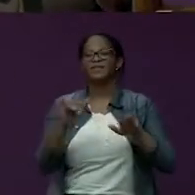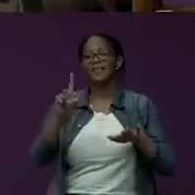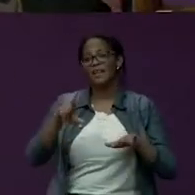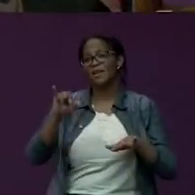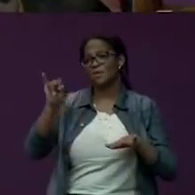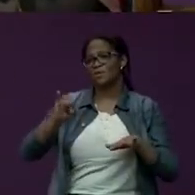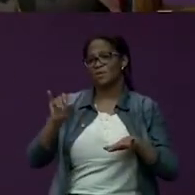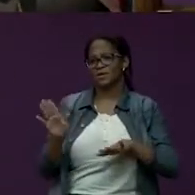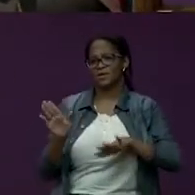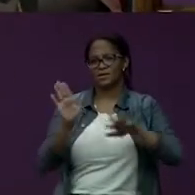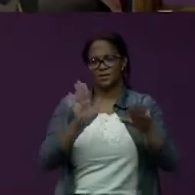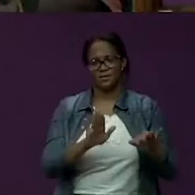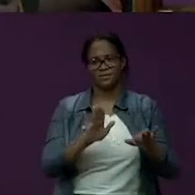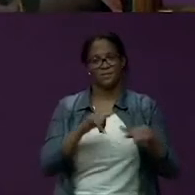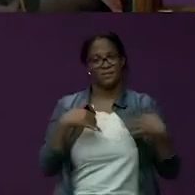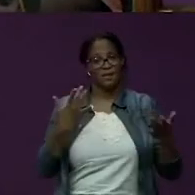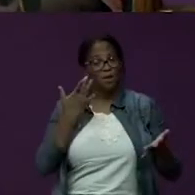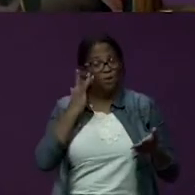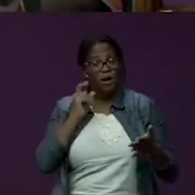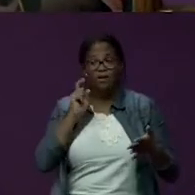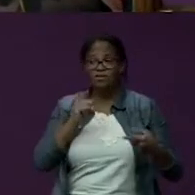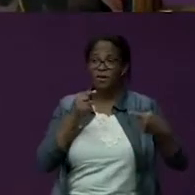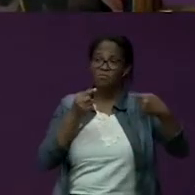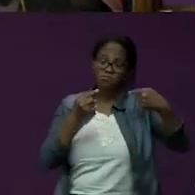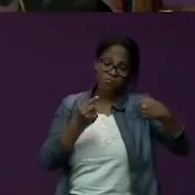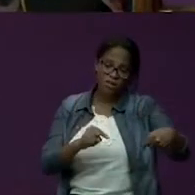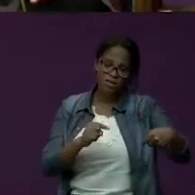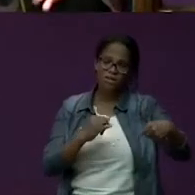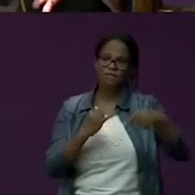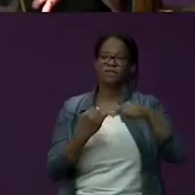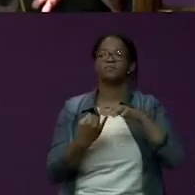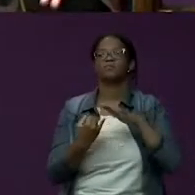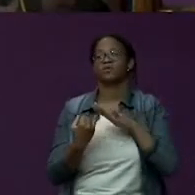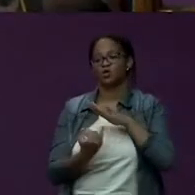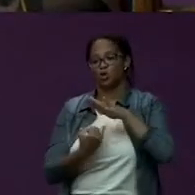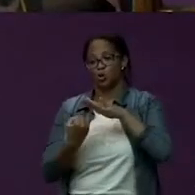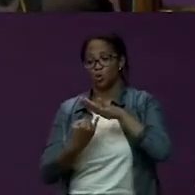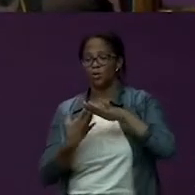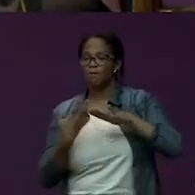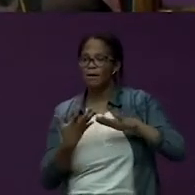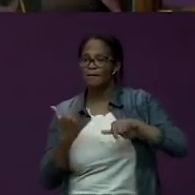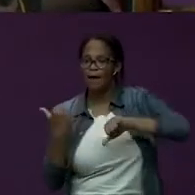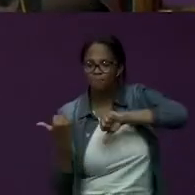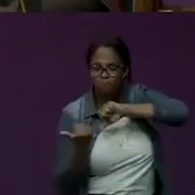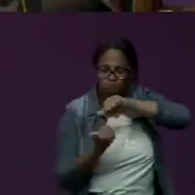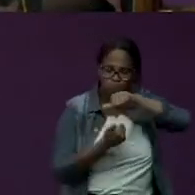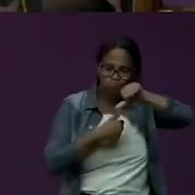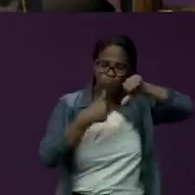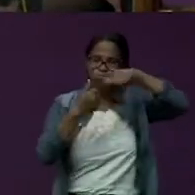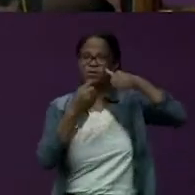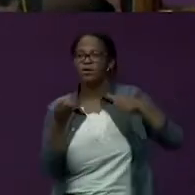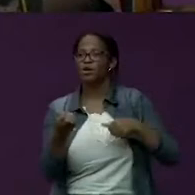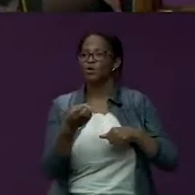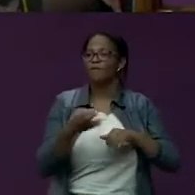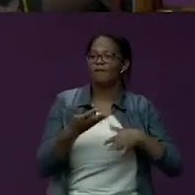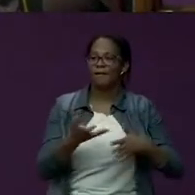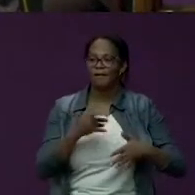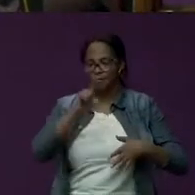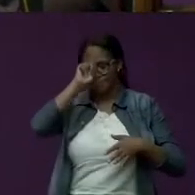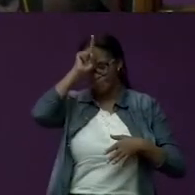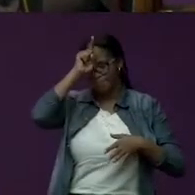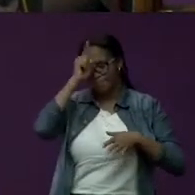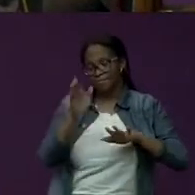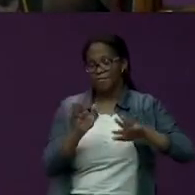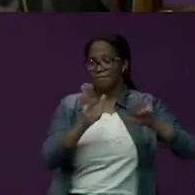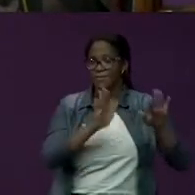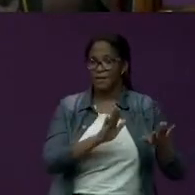acho que esse é um grande desafio de uma instituição que se quer renovar. Quer dizer, eu, particularmente, estou muito voltada para isso. Porque